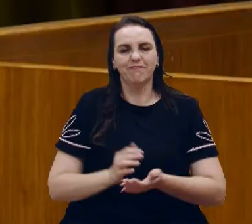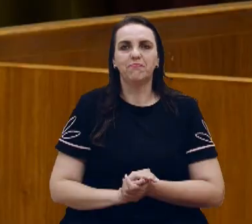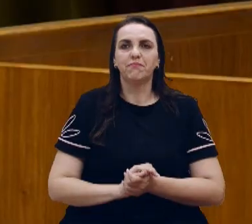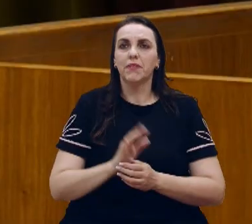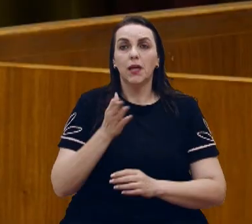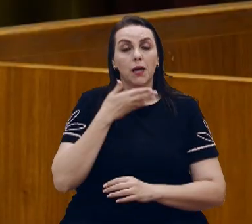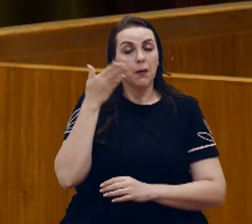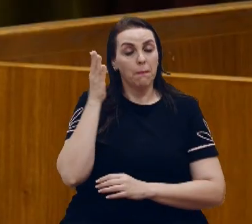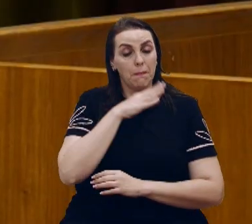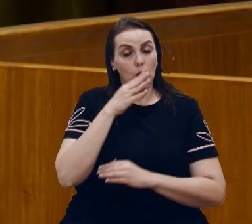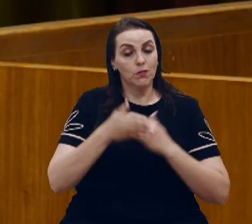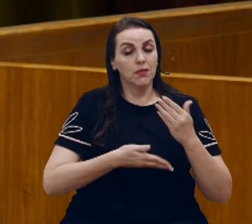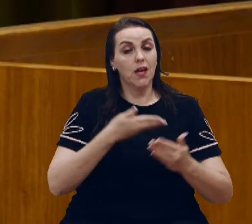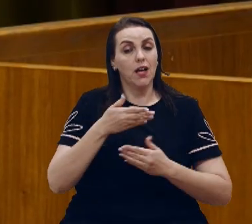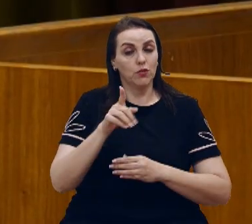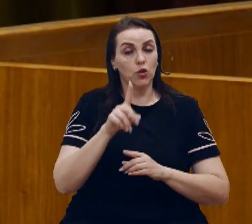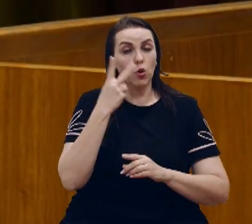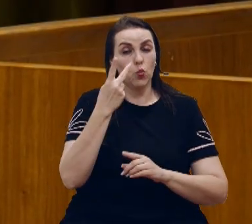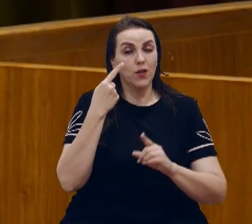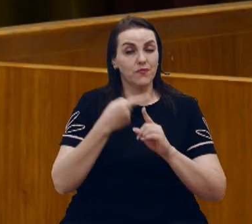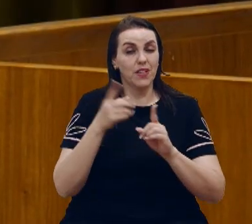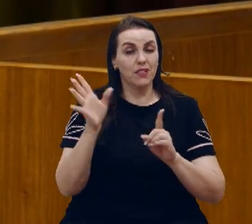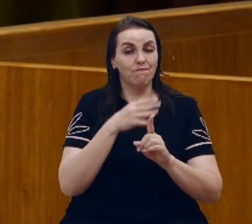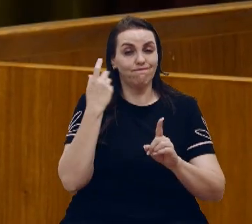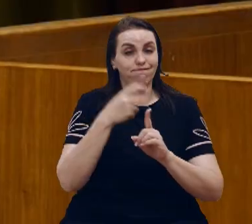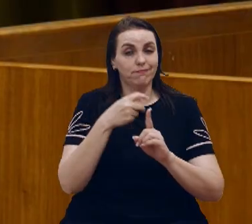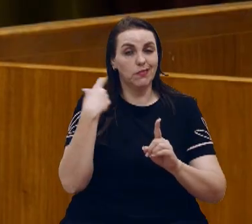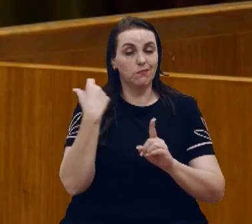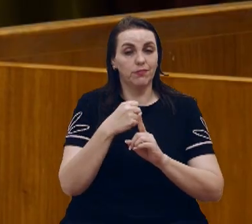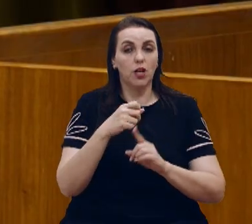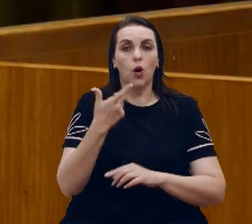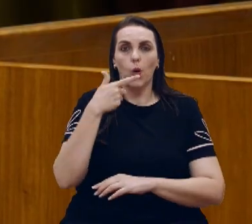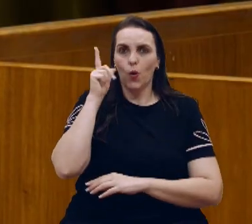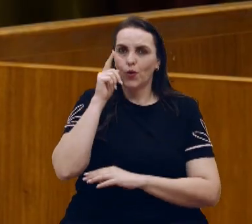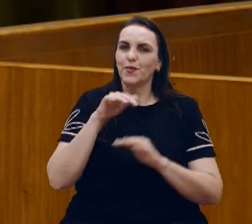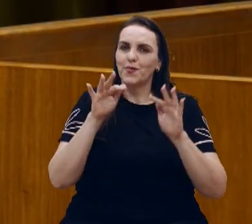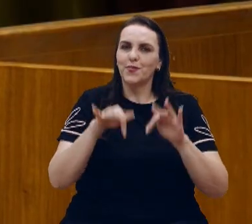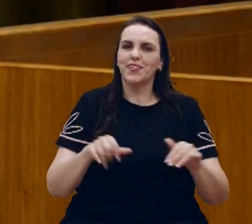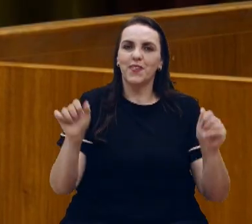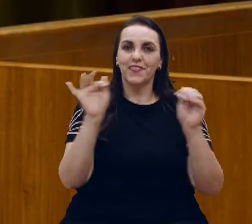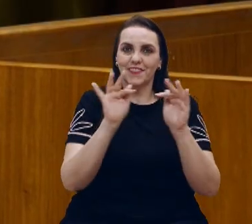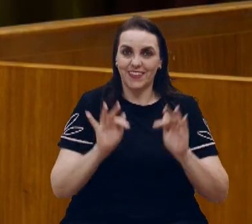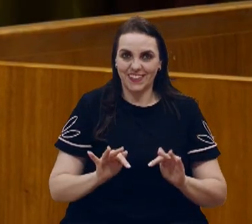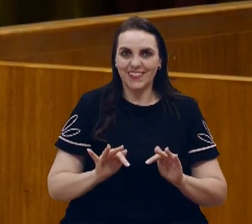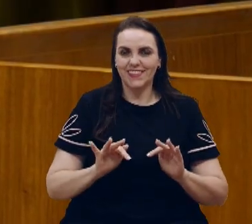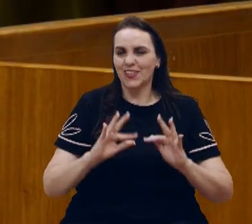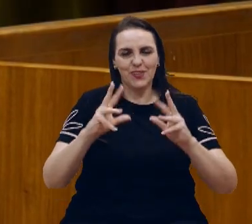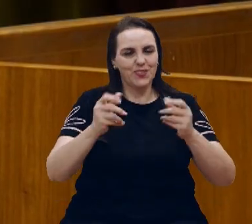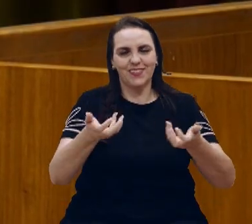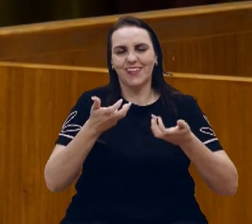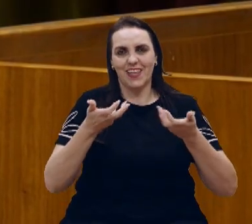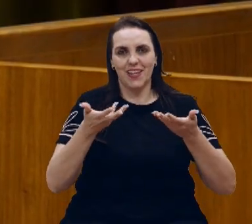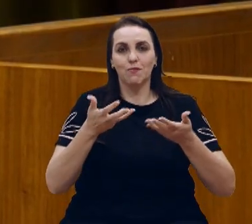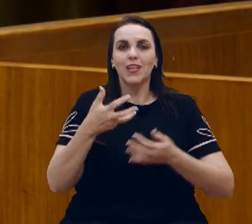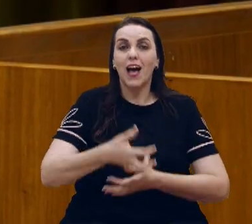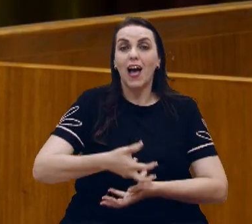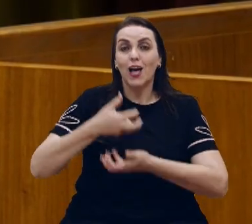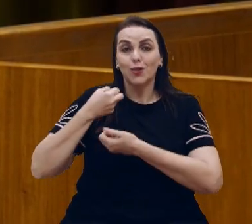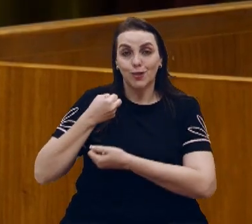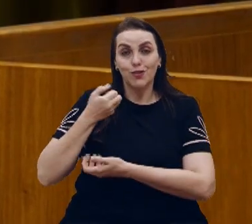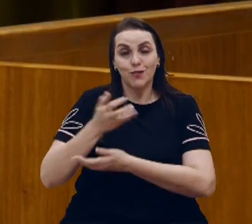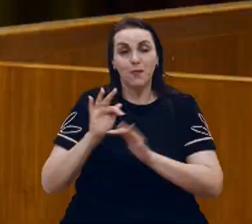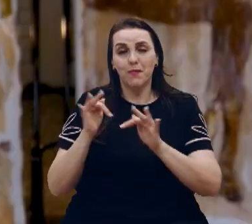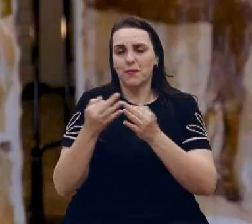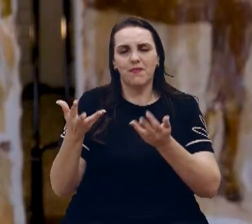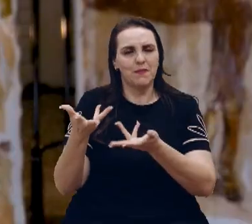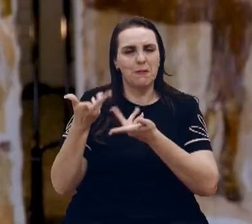tratos que ele passou por 2 vezes de agressões, ontem ele teve um final feliz, que é tudo que a gente quer, né, Marcelo? Que foi adotado por uma família